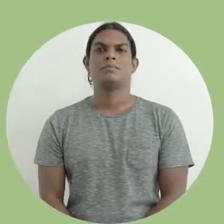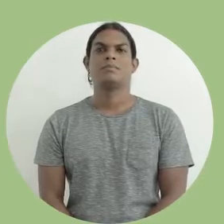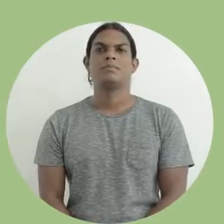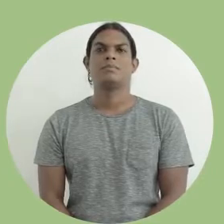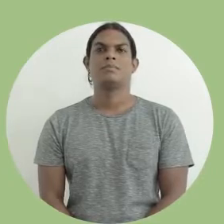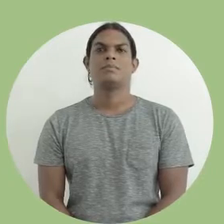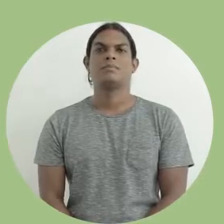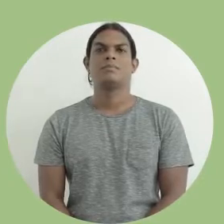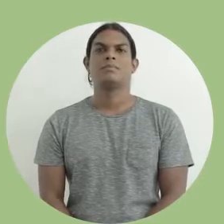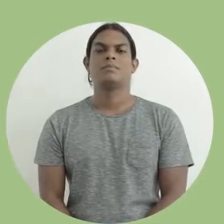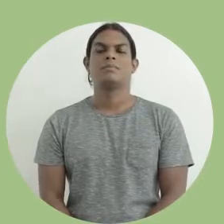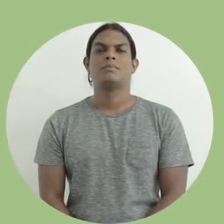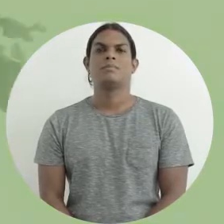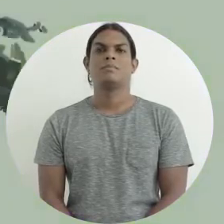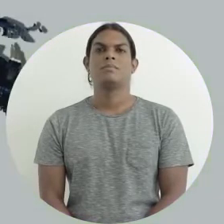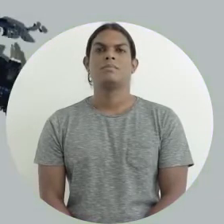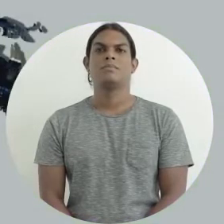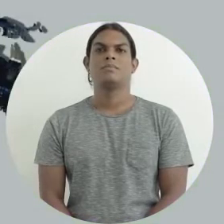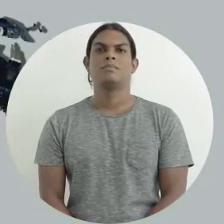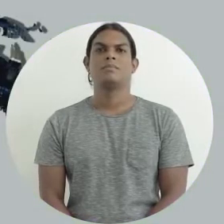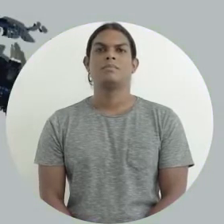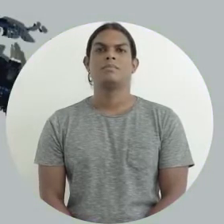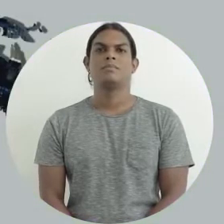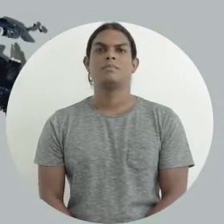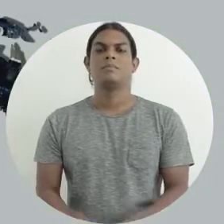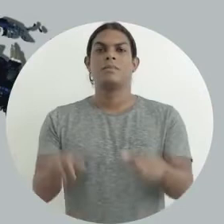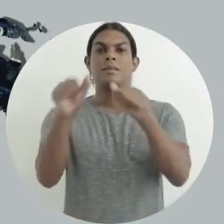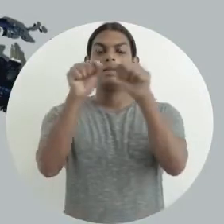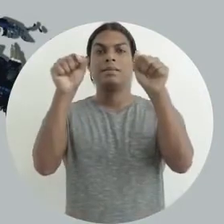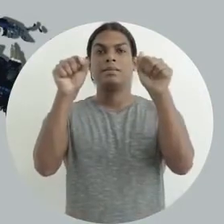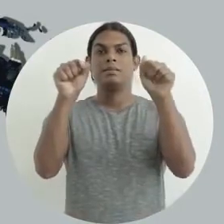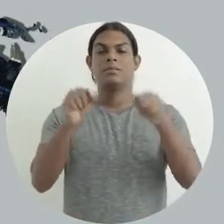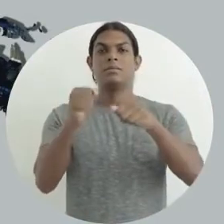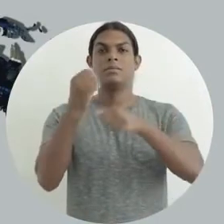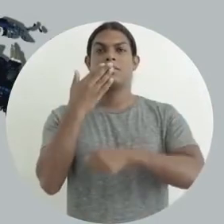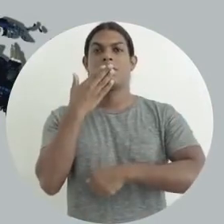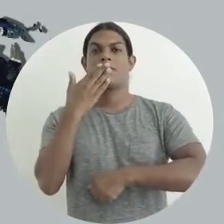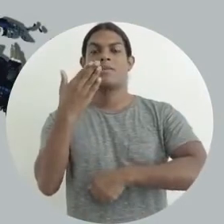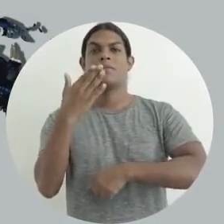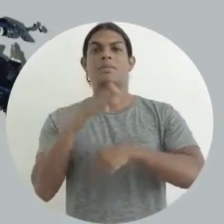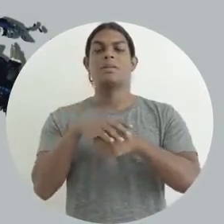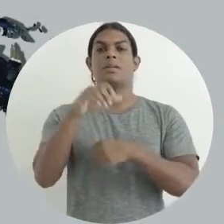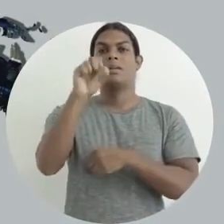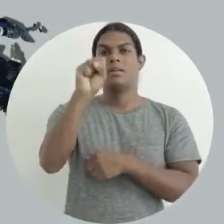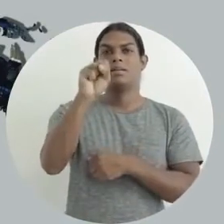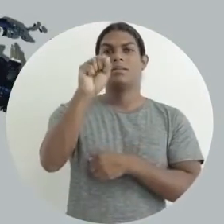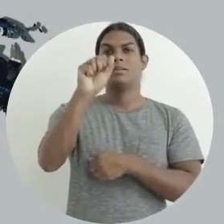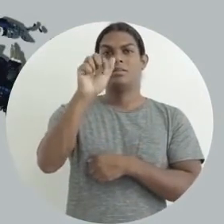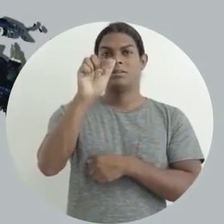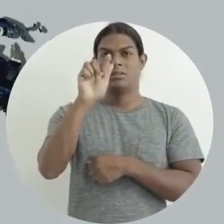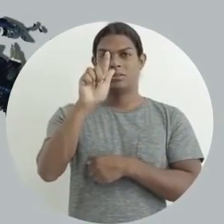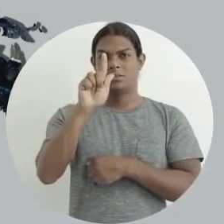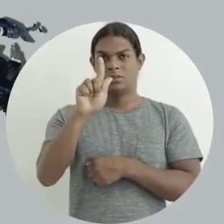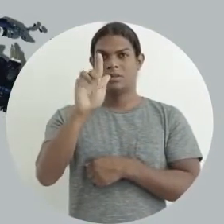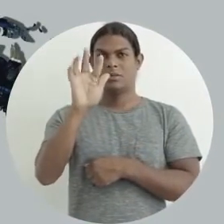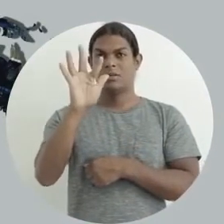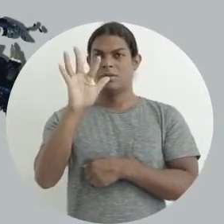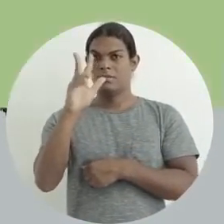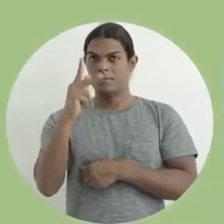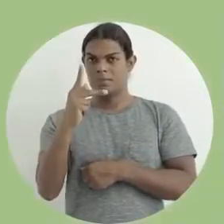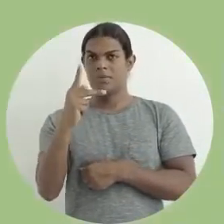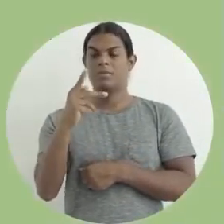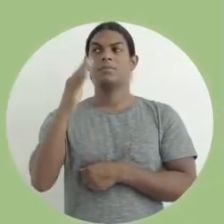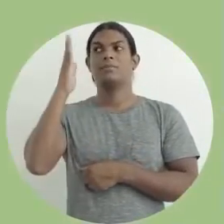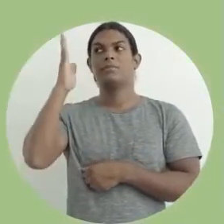pelos países subdesenvolvidos. E o Sistema Geral de Preferência, conhecido como SGP, possui as seguintes características: